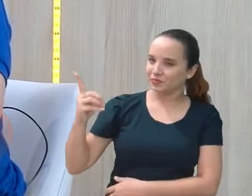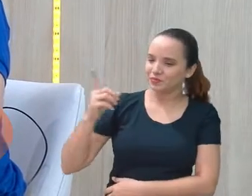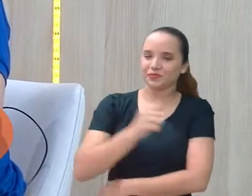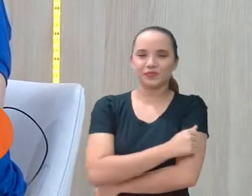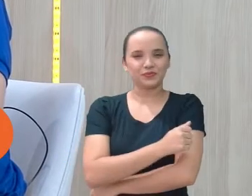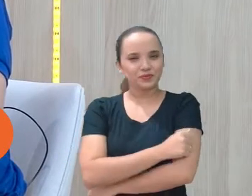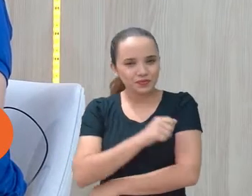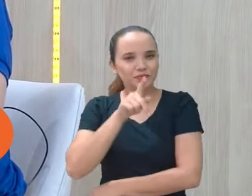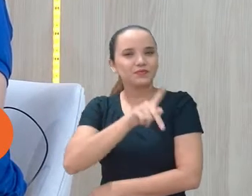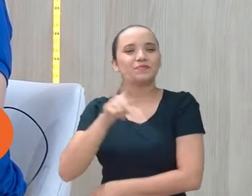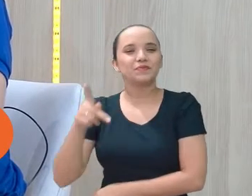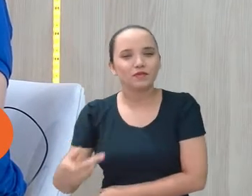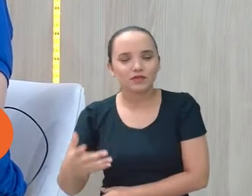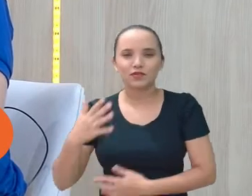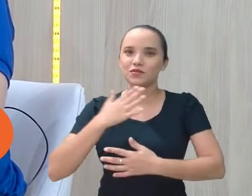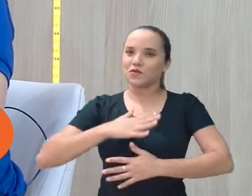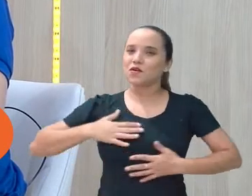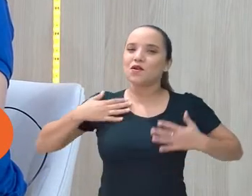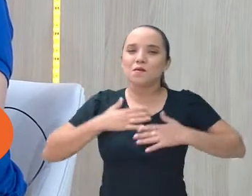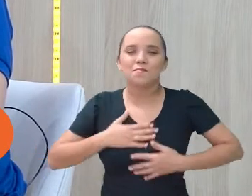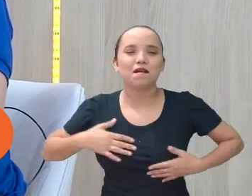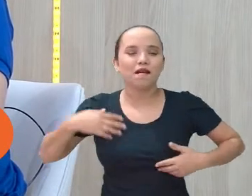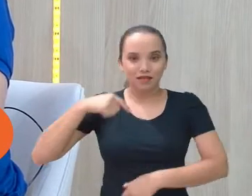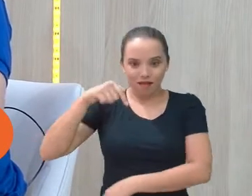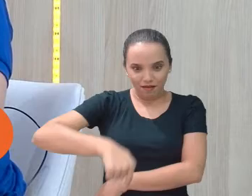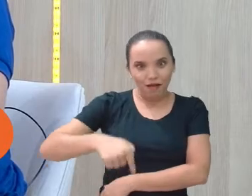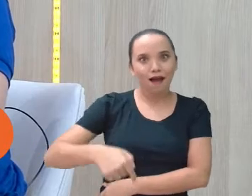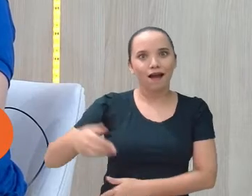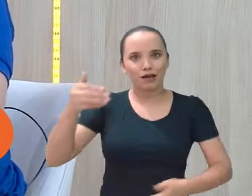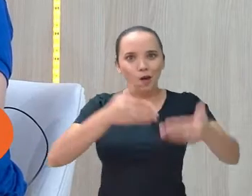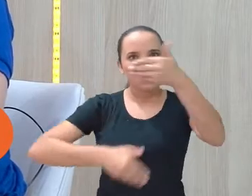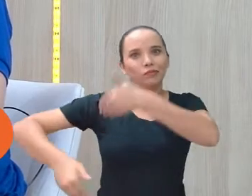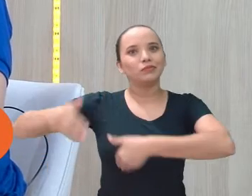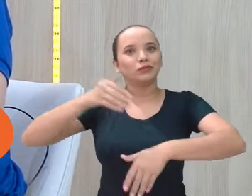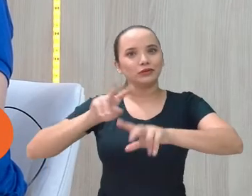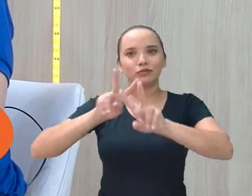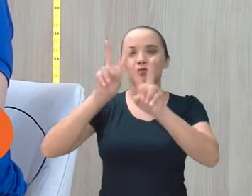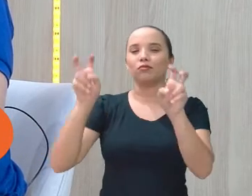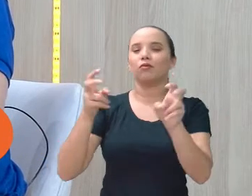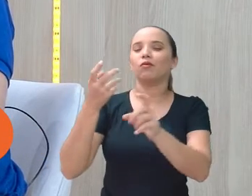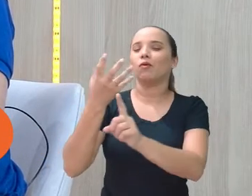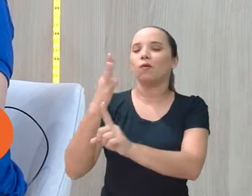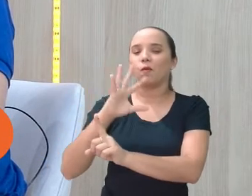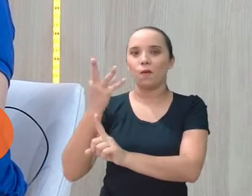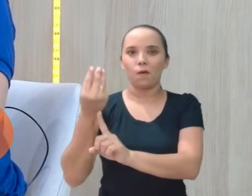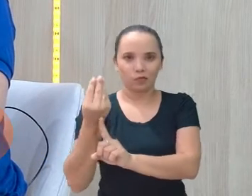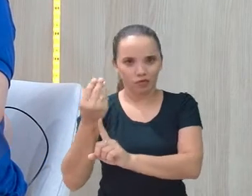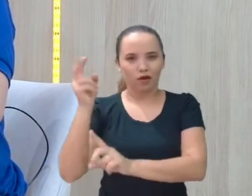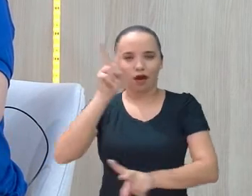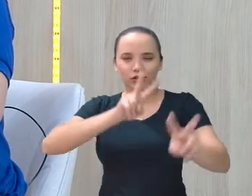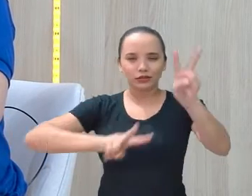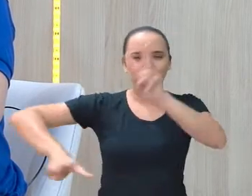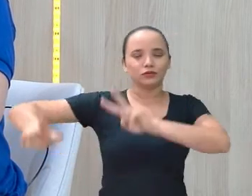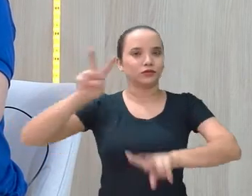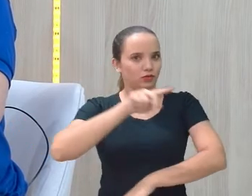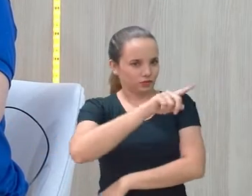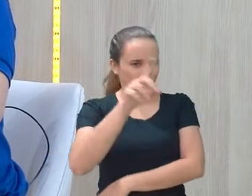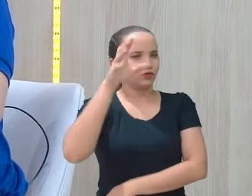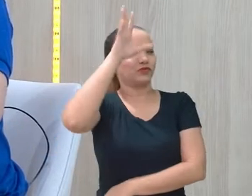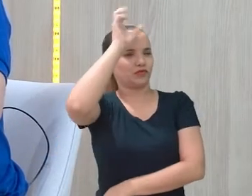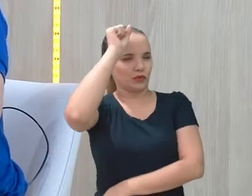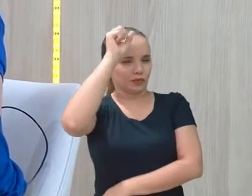estudantes. É uma alegria enorme participar de uma aula que trata de artes visuais. Tá? Vocês vão aprender